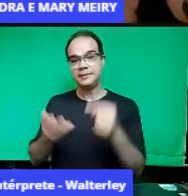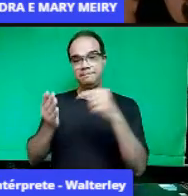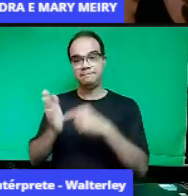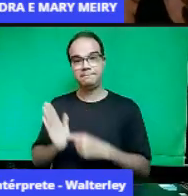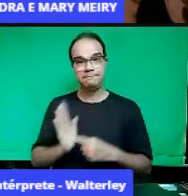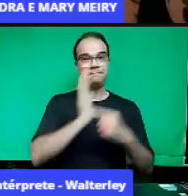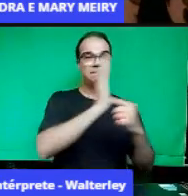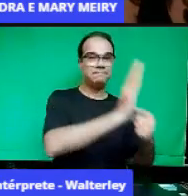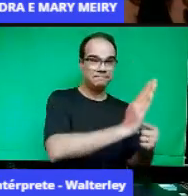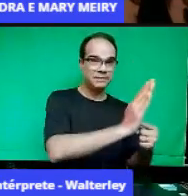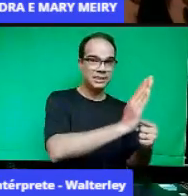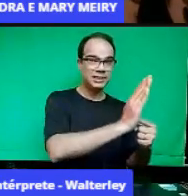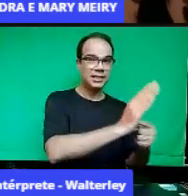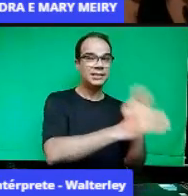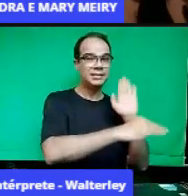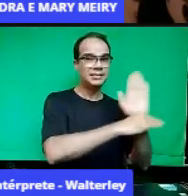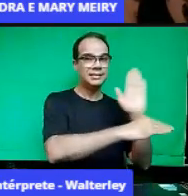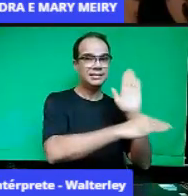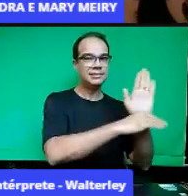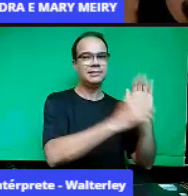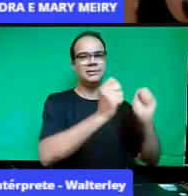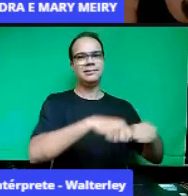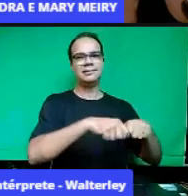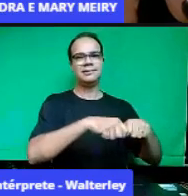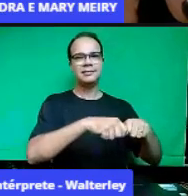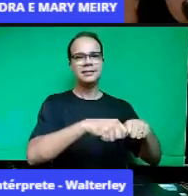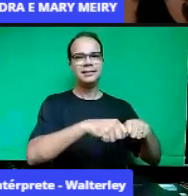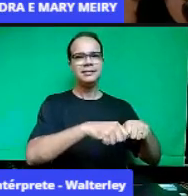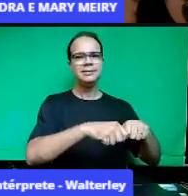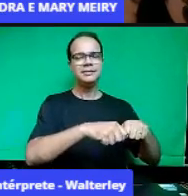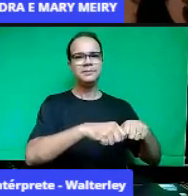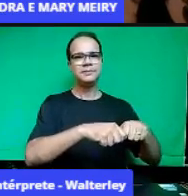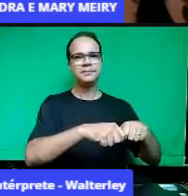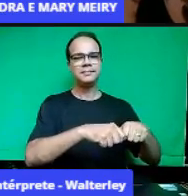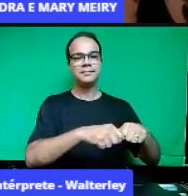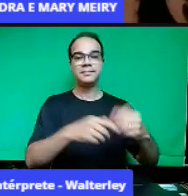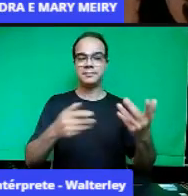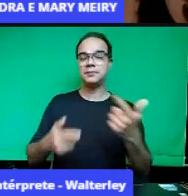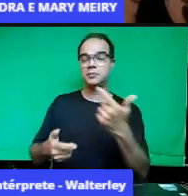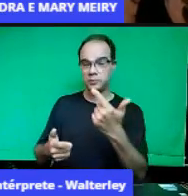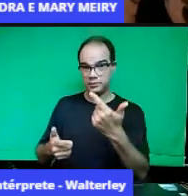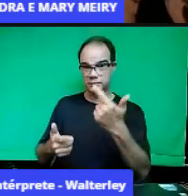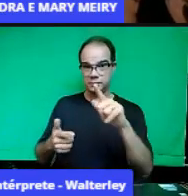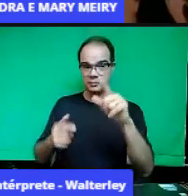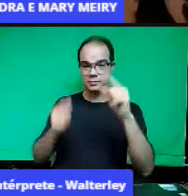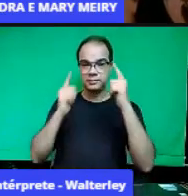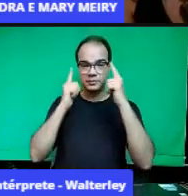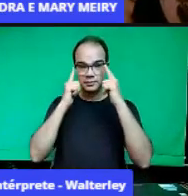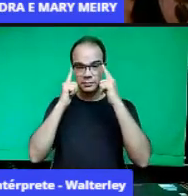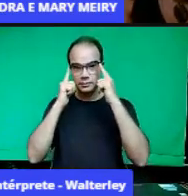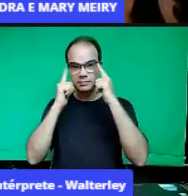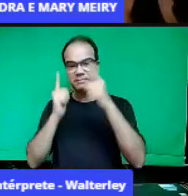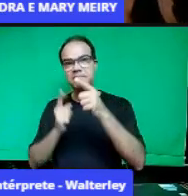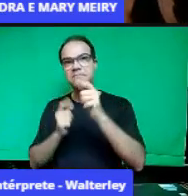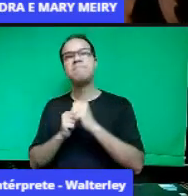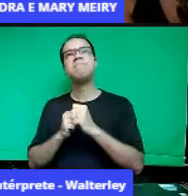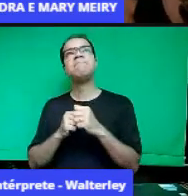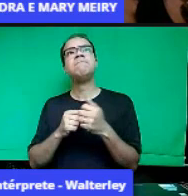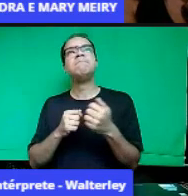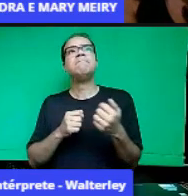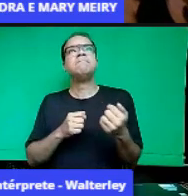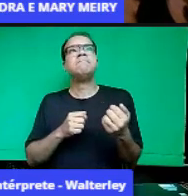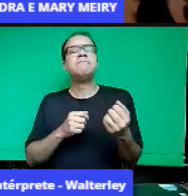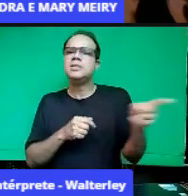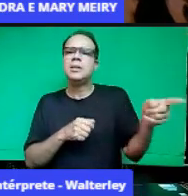Avaliar procedimentos pedagógicos. Naquele momento, aquele indivíduo, aquele aluno precisa do